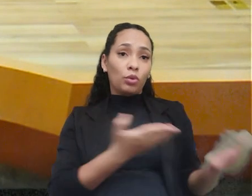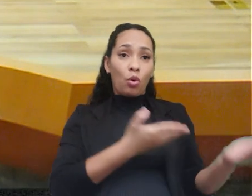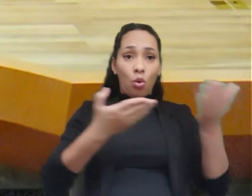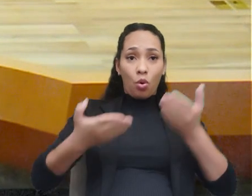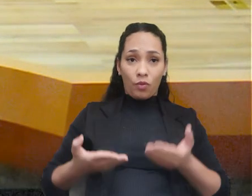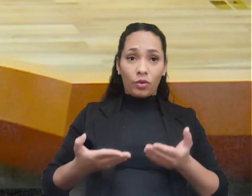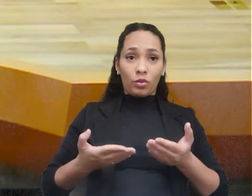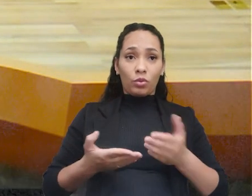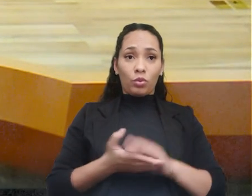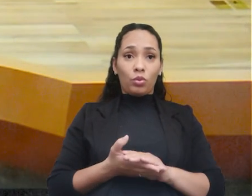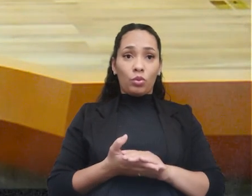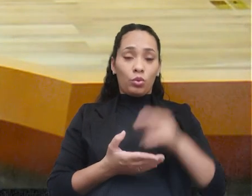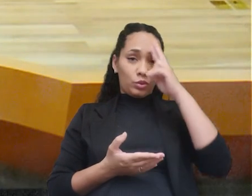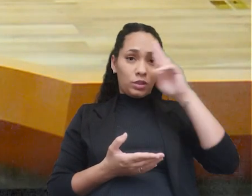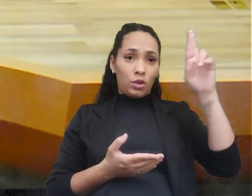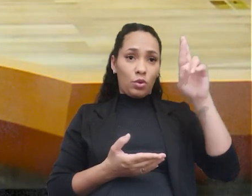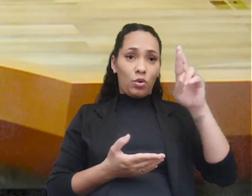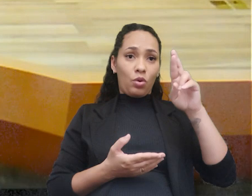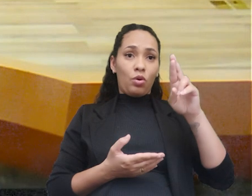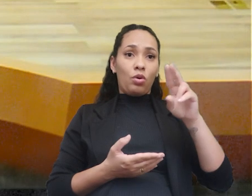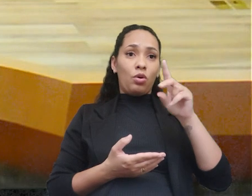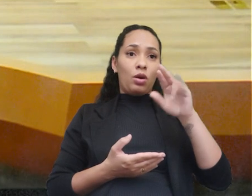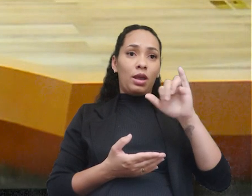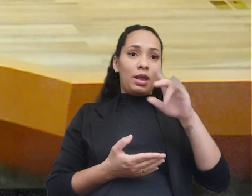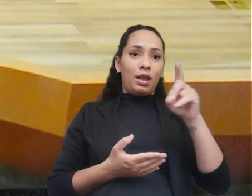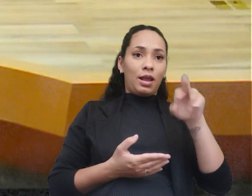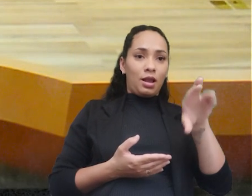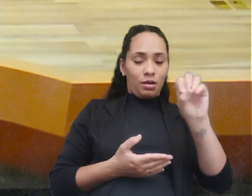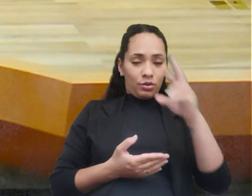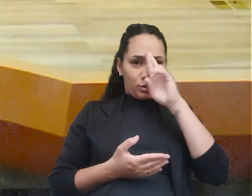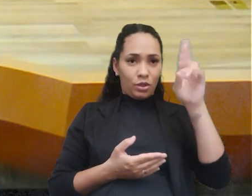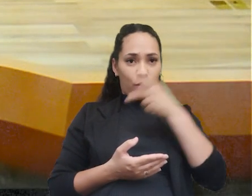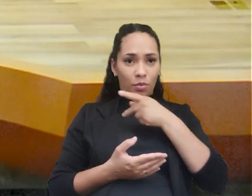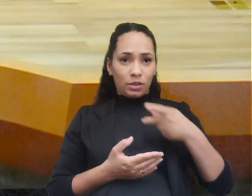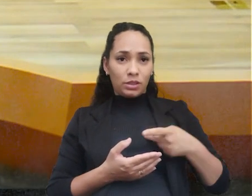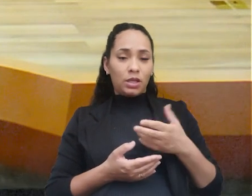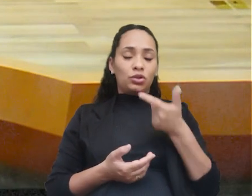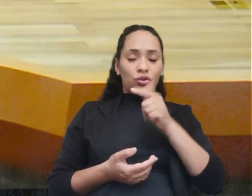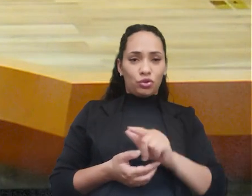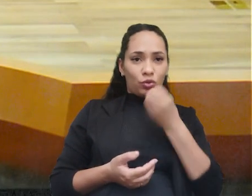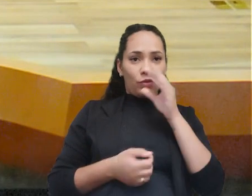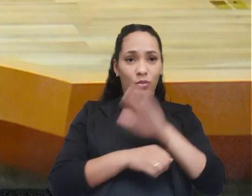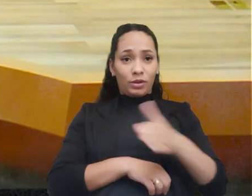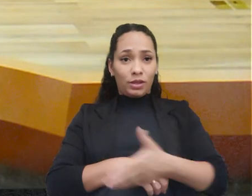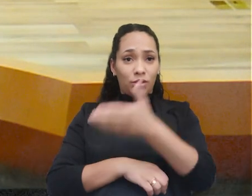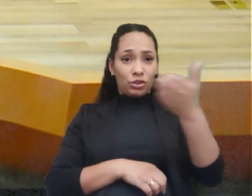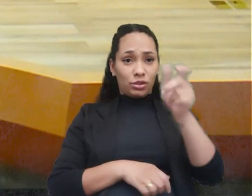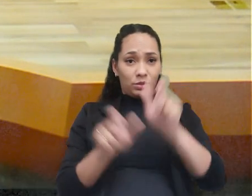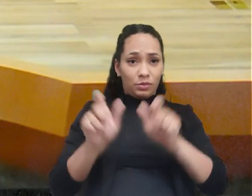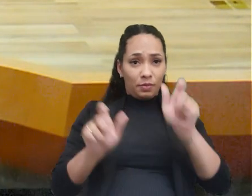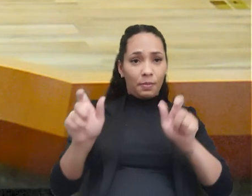palavra, doutor Ricardo. Senhor presidente, em vosso nome desejo mais uma vez uma boa tarde a todos os